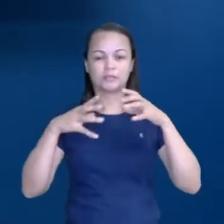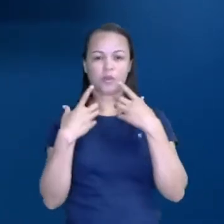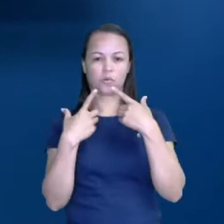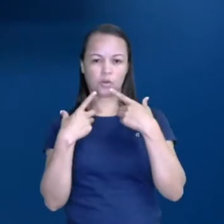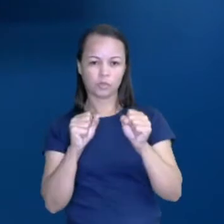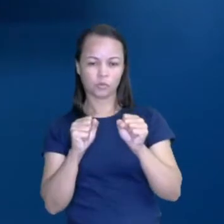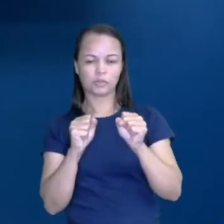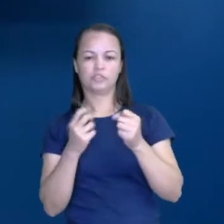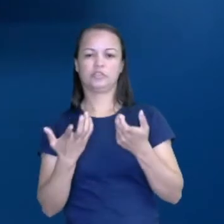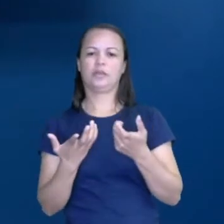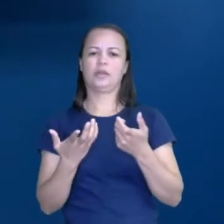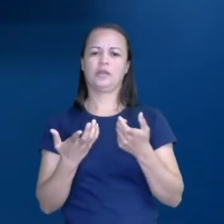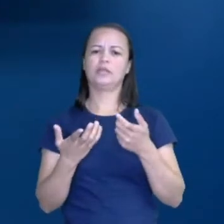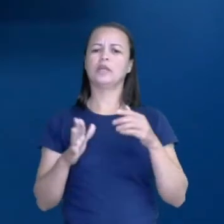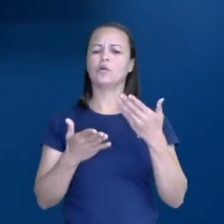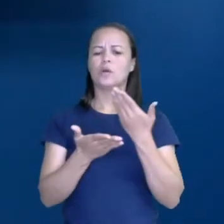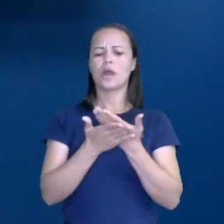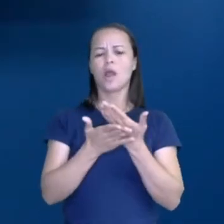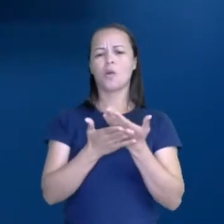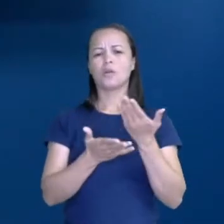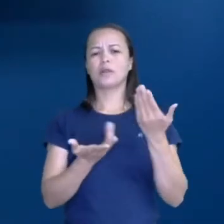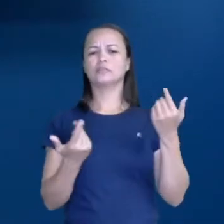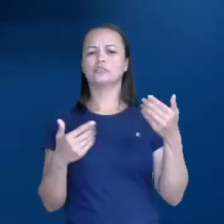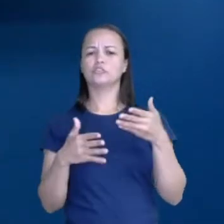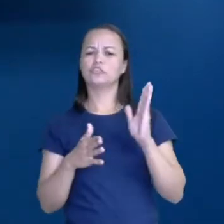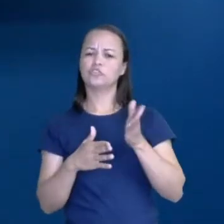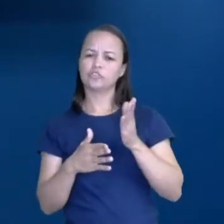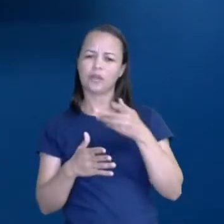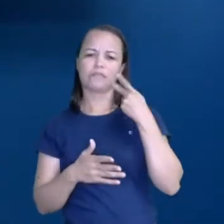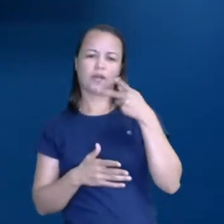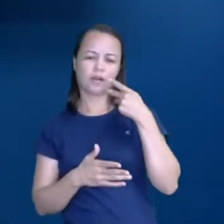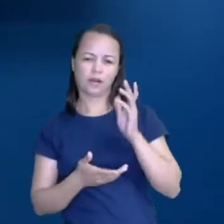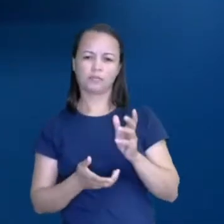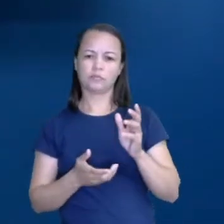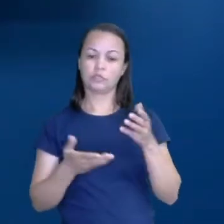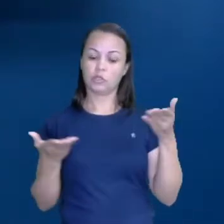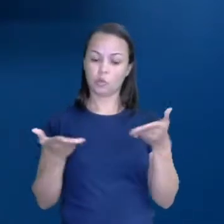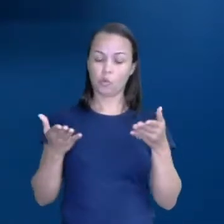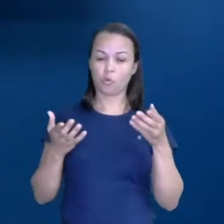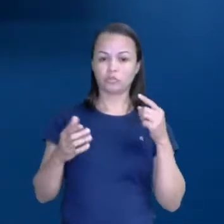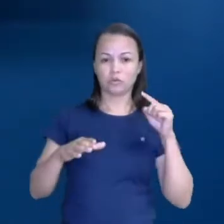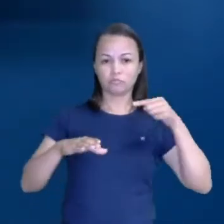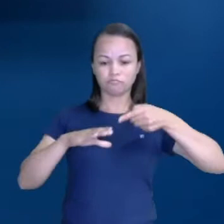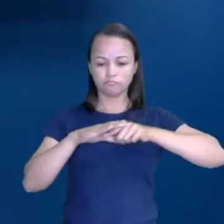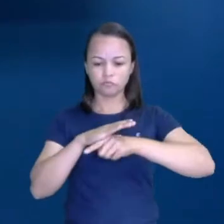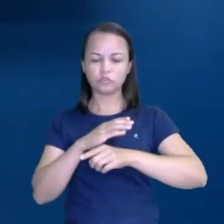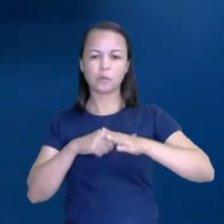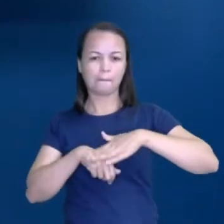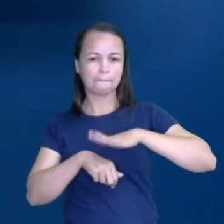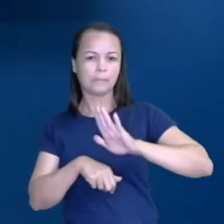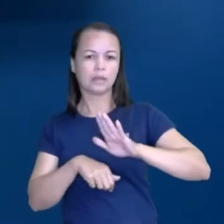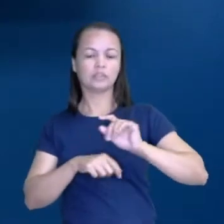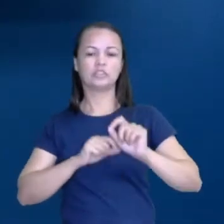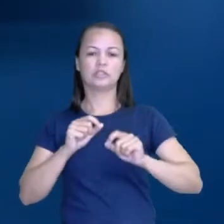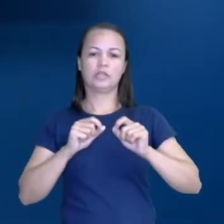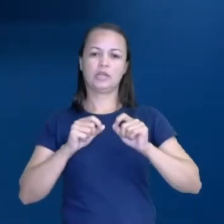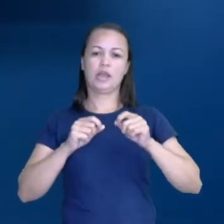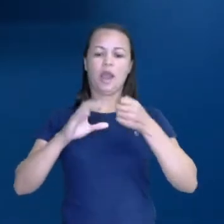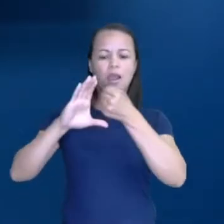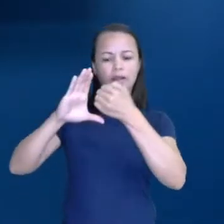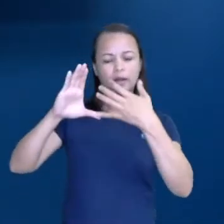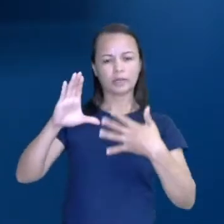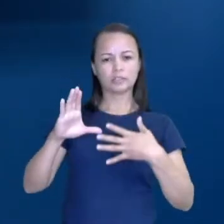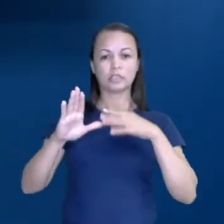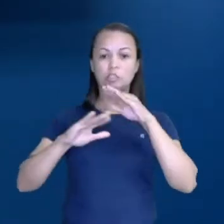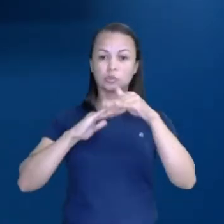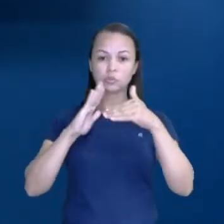falando um pouquinho sobre esse assunto e hoje a gente vai aprofundar um pouco mais, vendo todas as características e tudo que esse